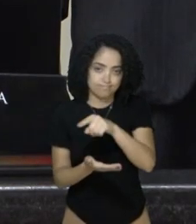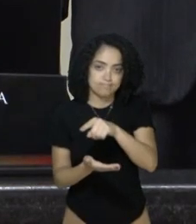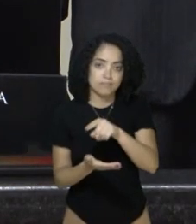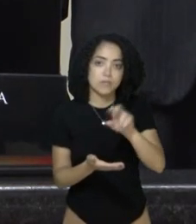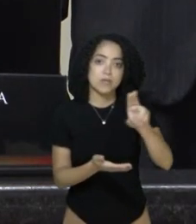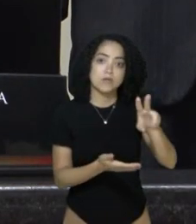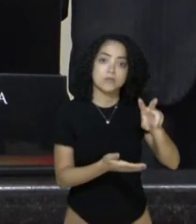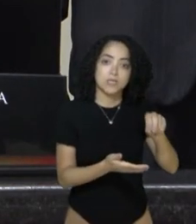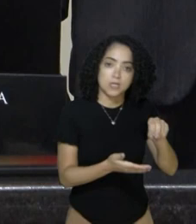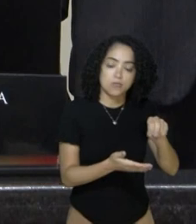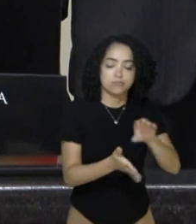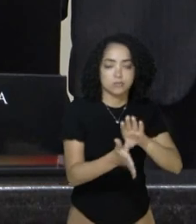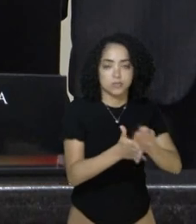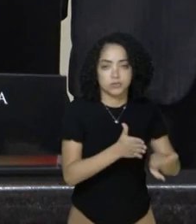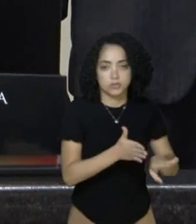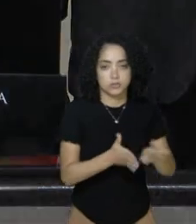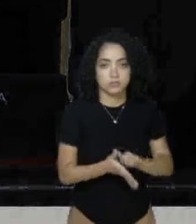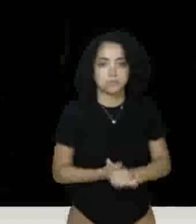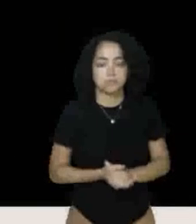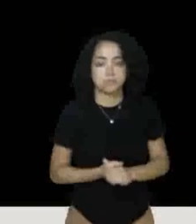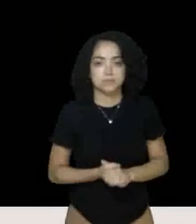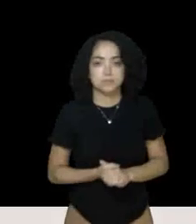rejeita o veto.